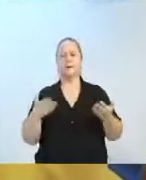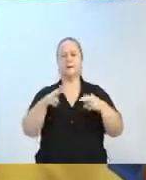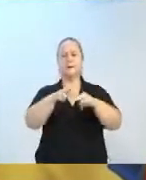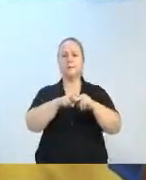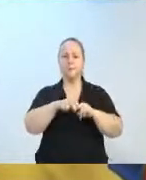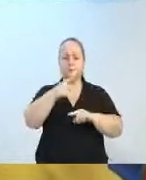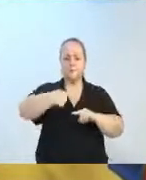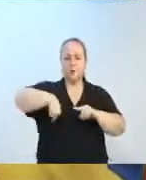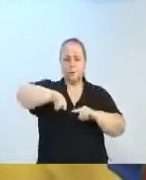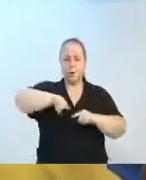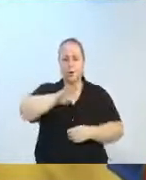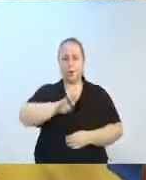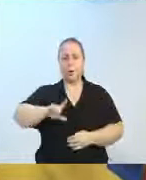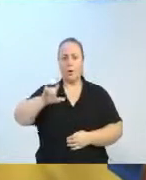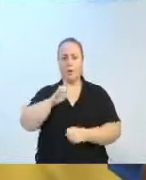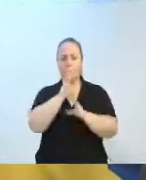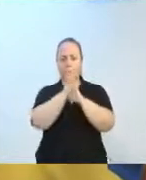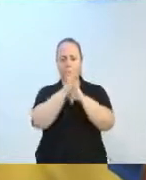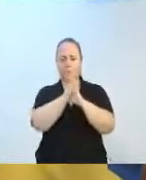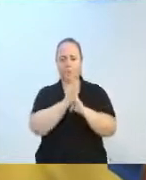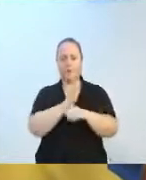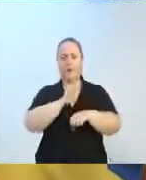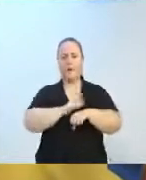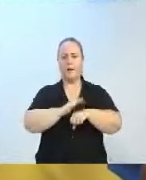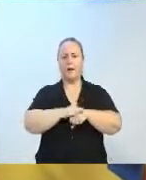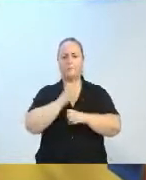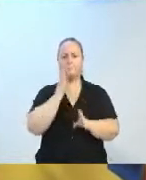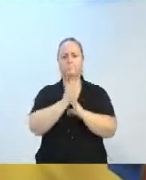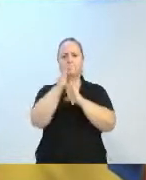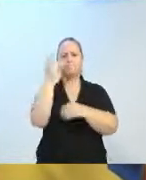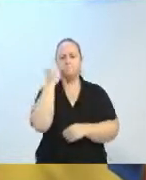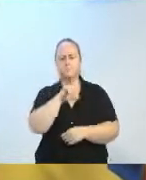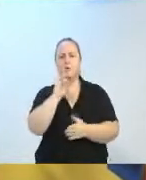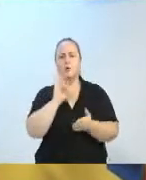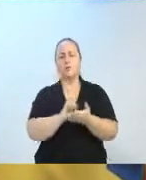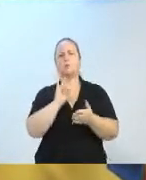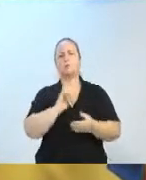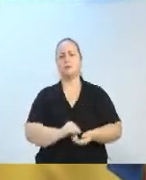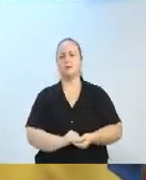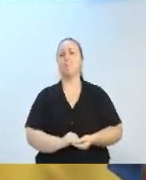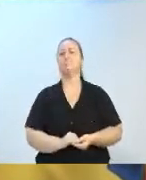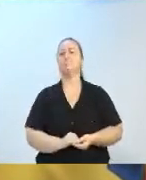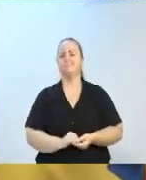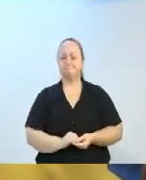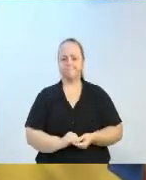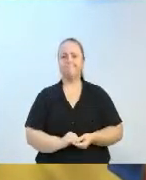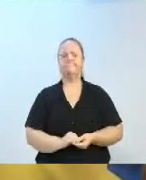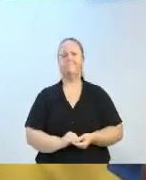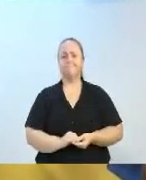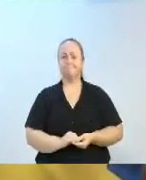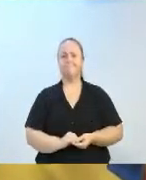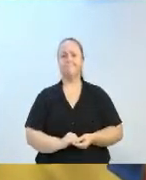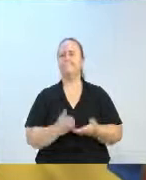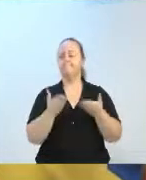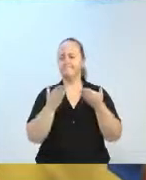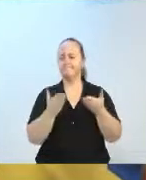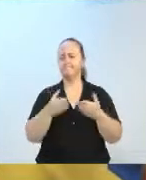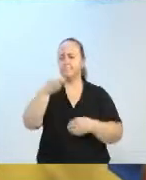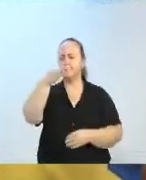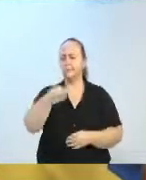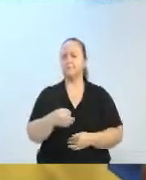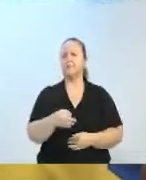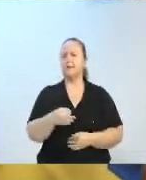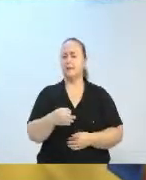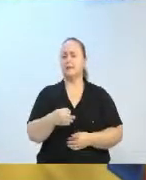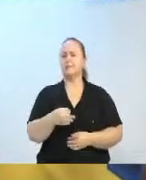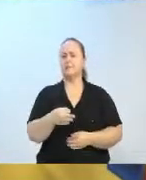fazendo mais diagnósticos de doenças raras. E tenha certeza,